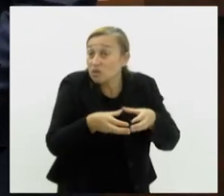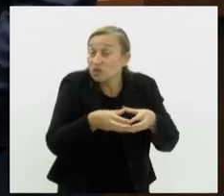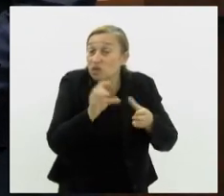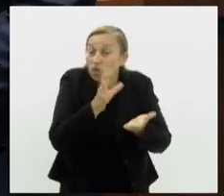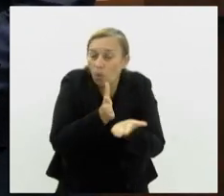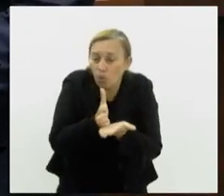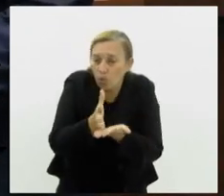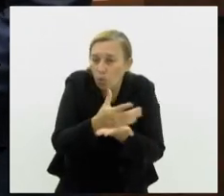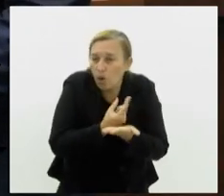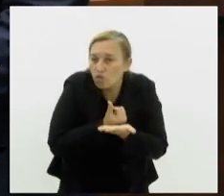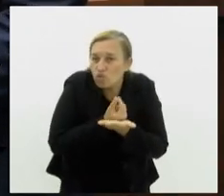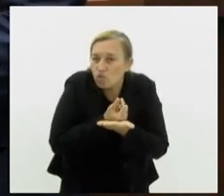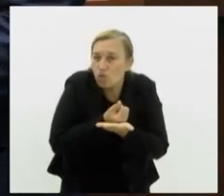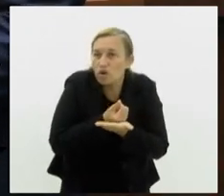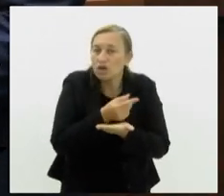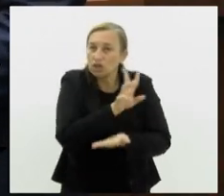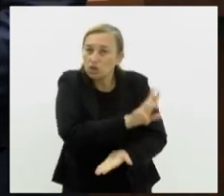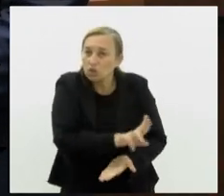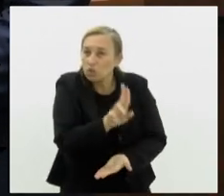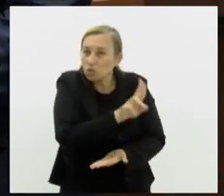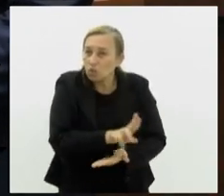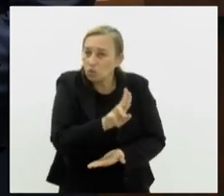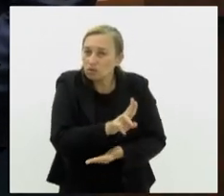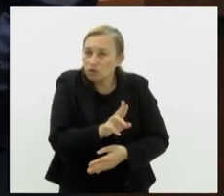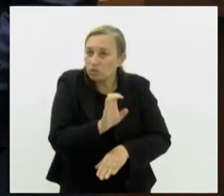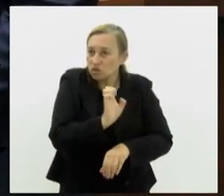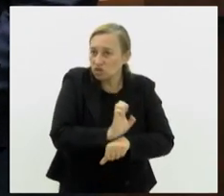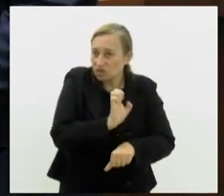arrecadar. E usam a máquina do Estado